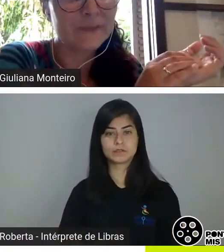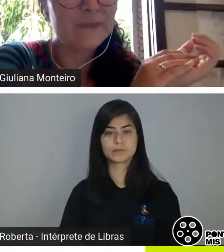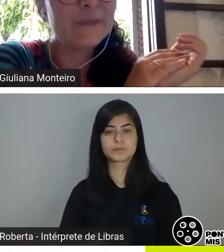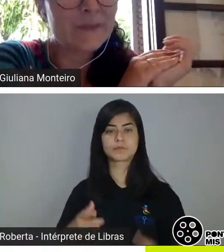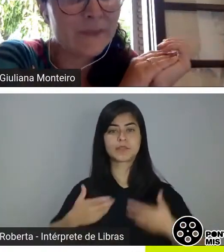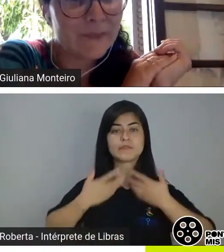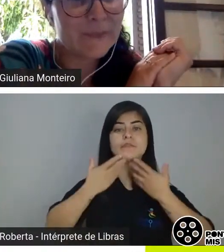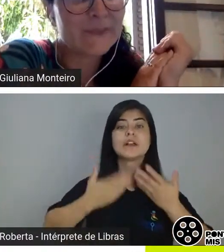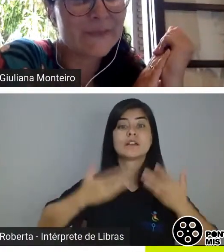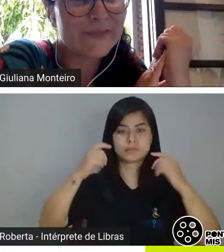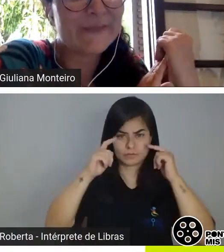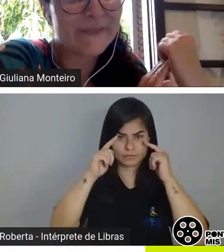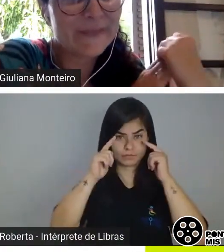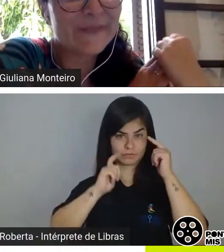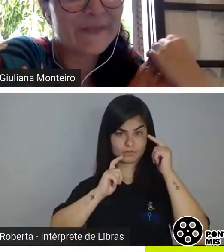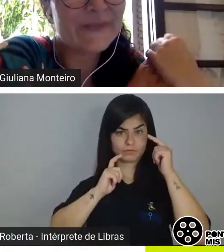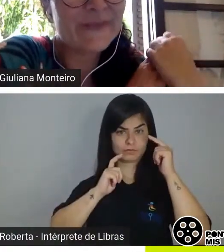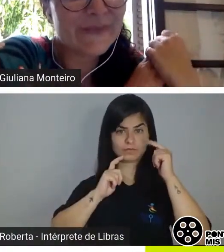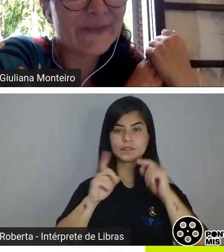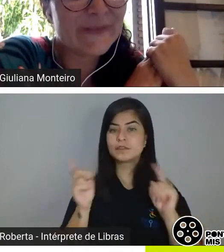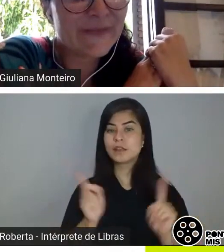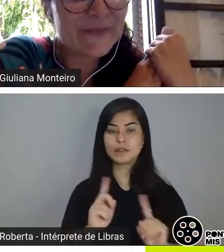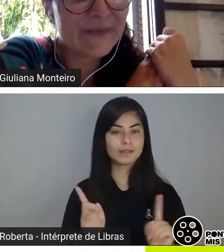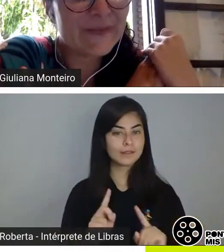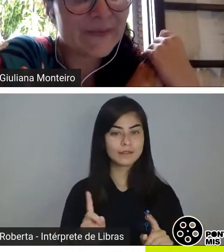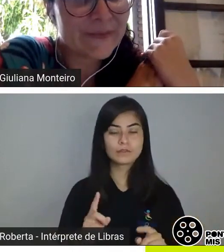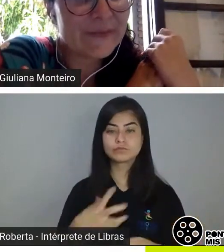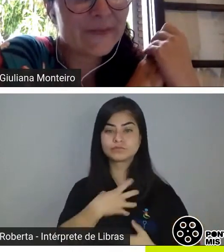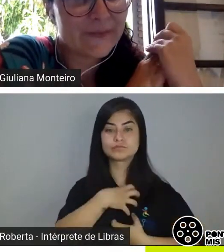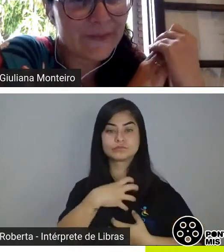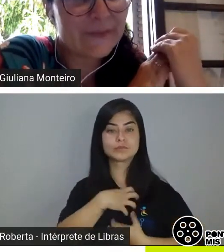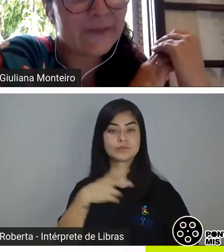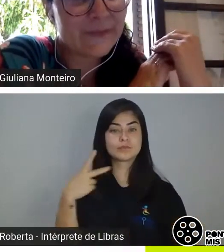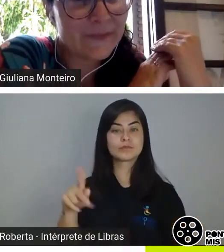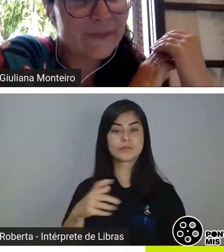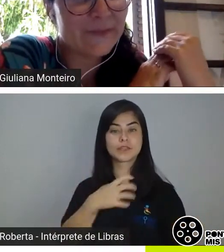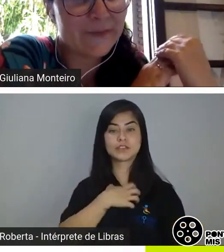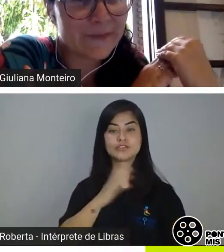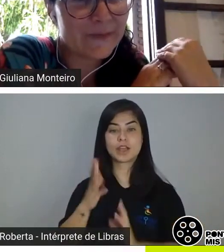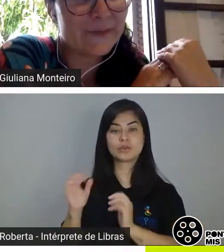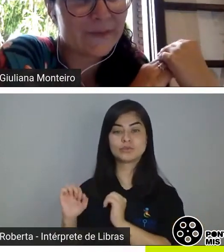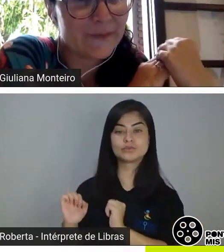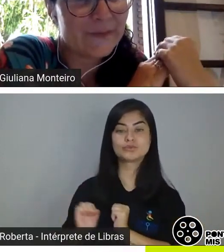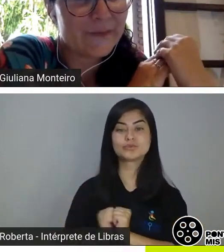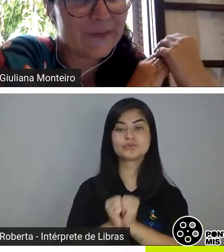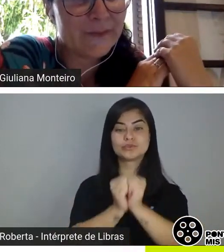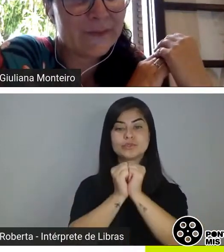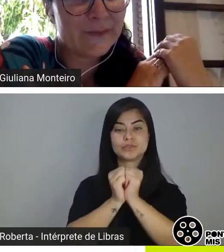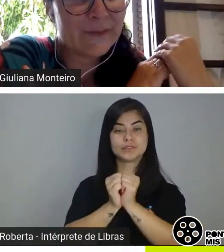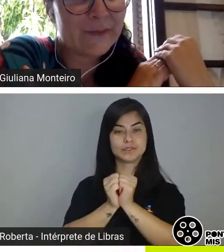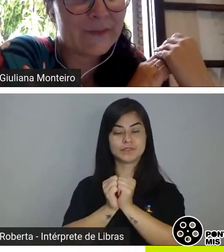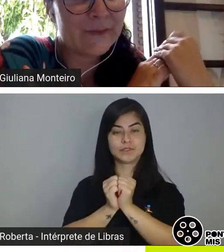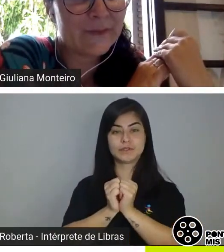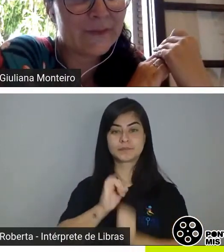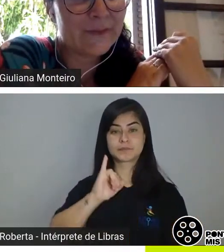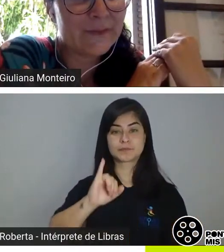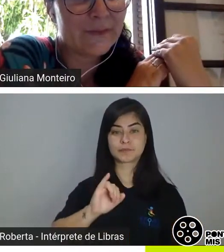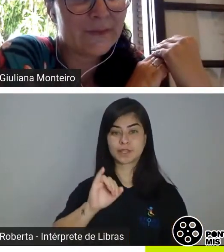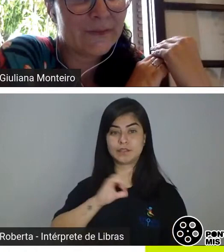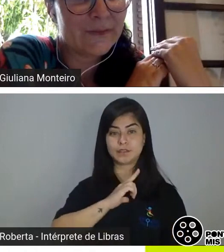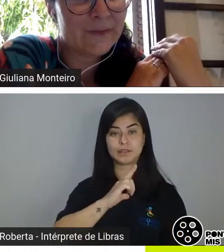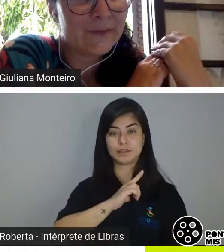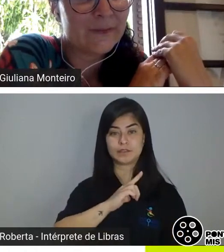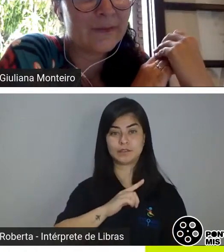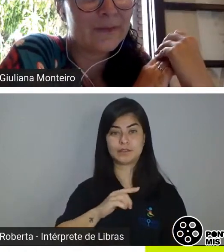levanta mais a sobrancelha. É uma coisa da intenção, ela já vem junto. E existem atores que são